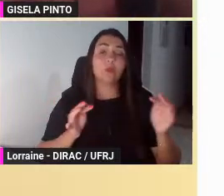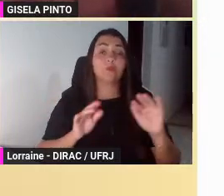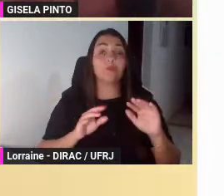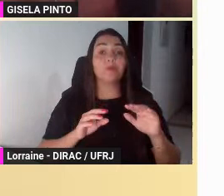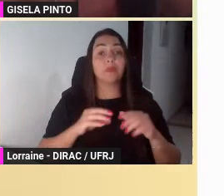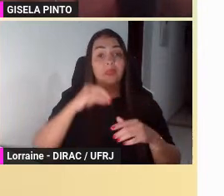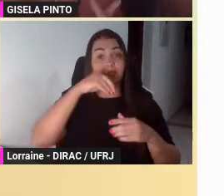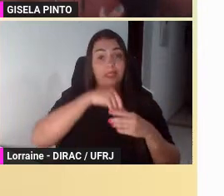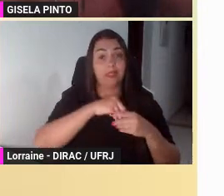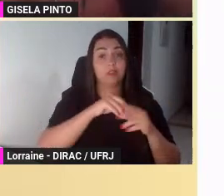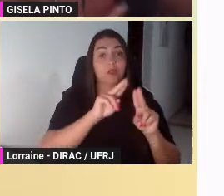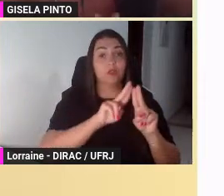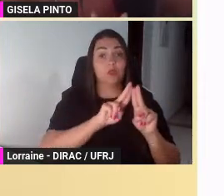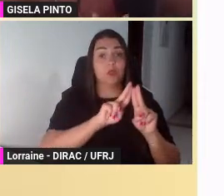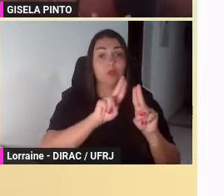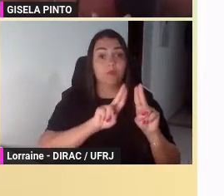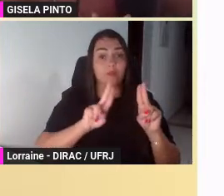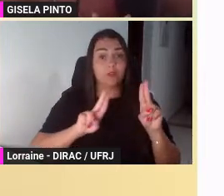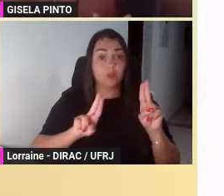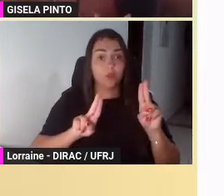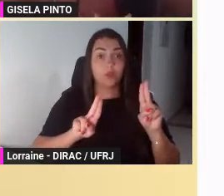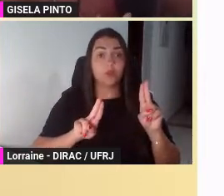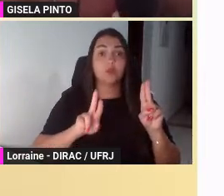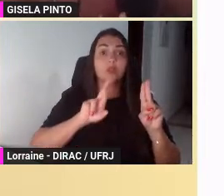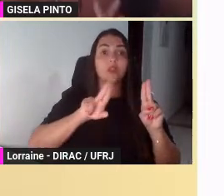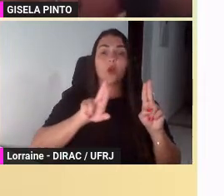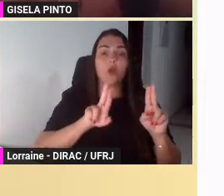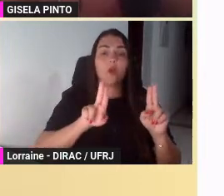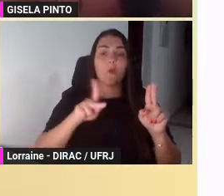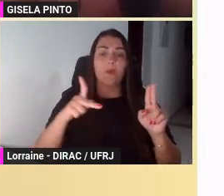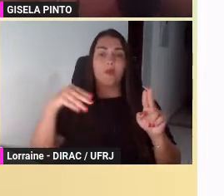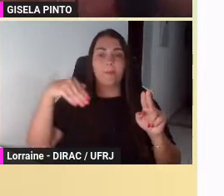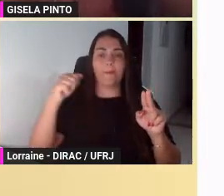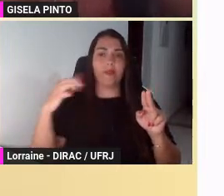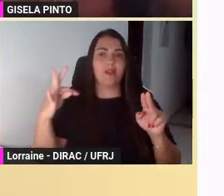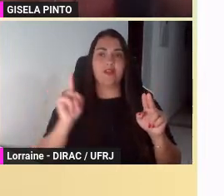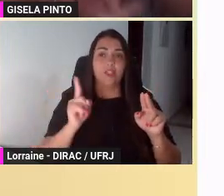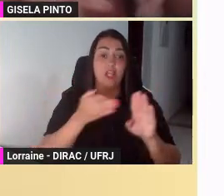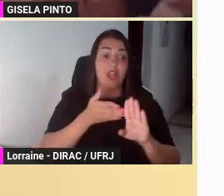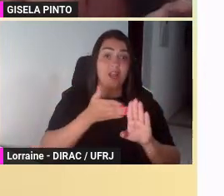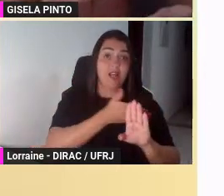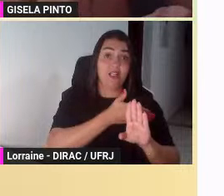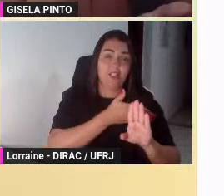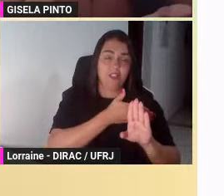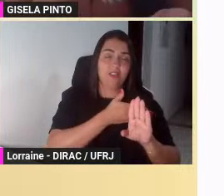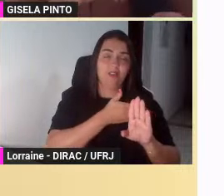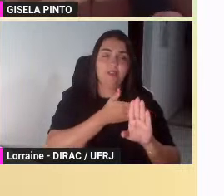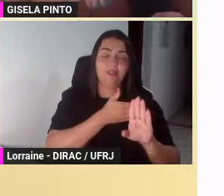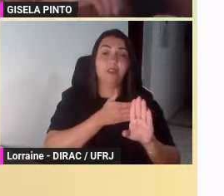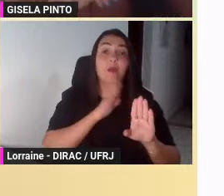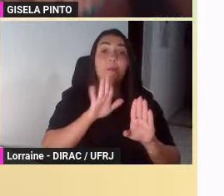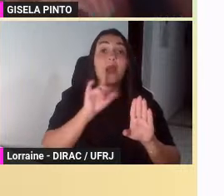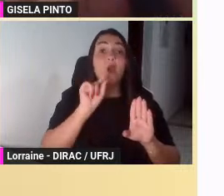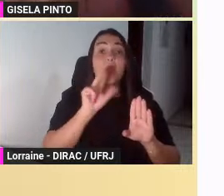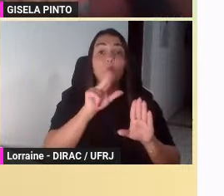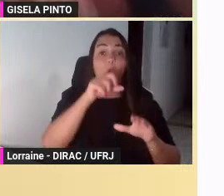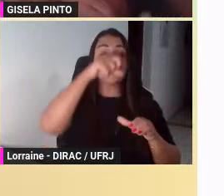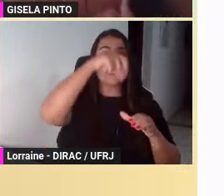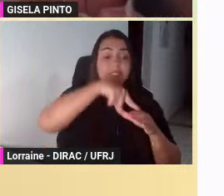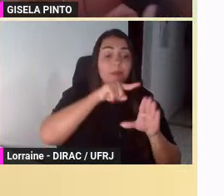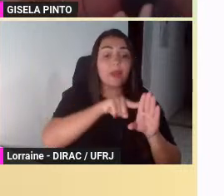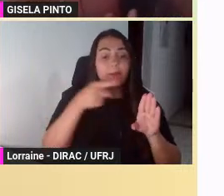UFRJ, não era ainda o PEMAT, né? Isso é anterior ao PEMAT, mas era a semente, né? Era